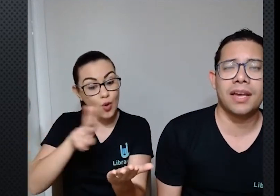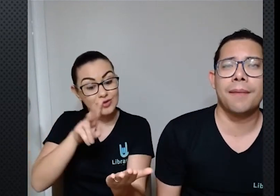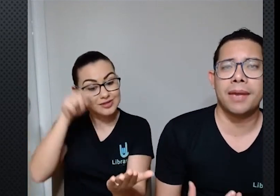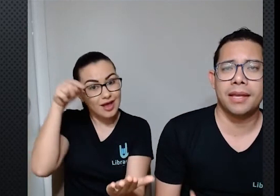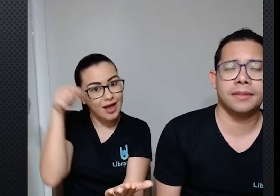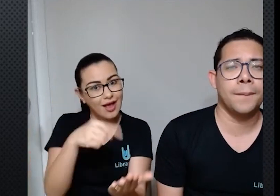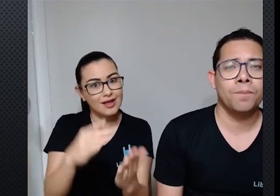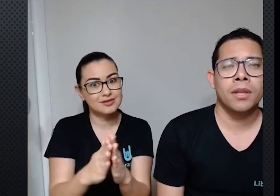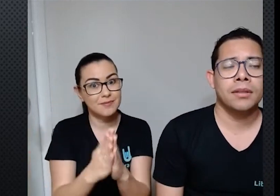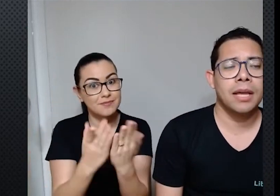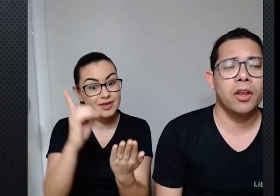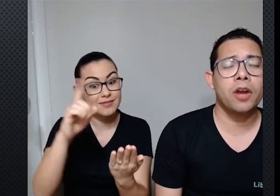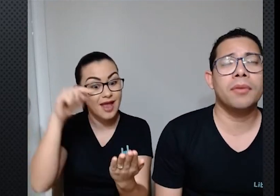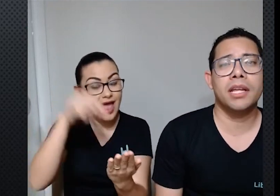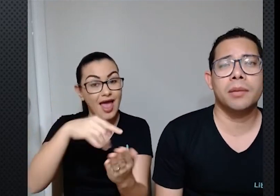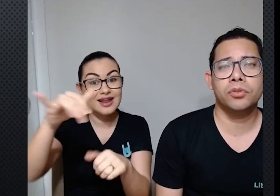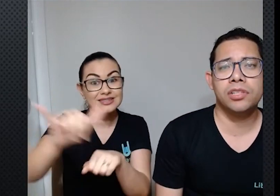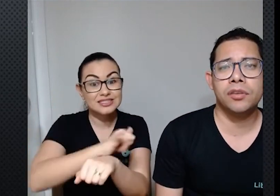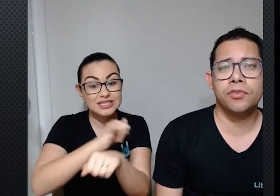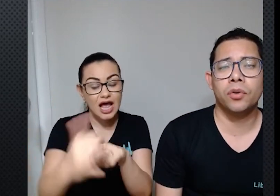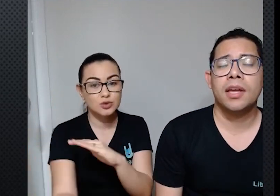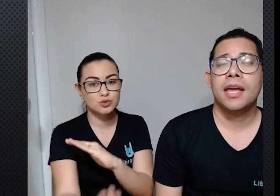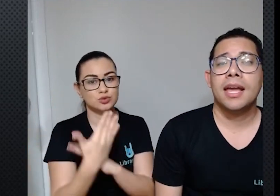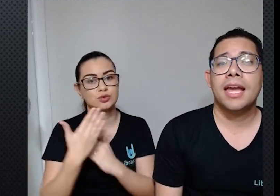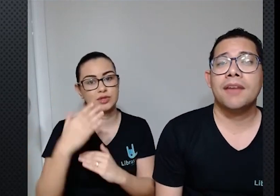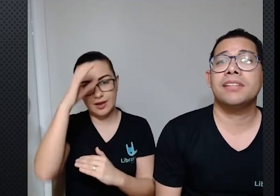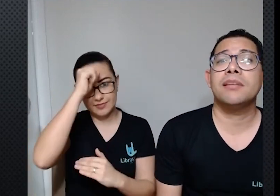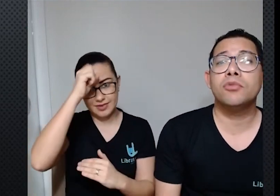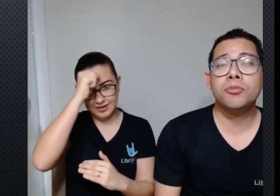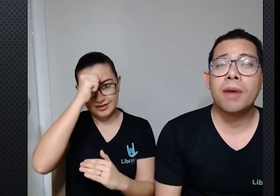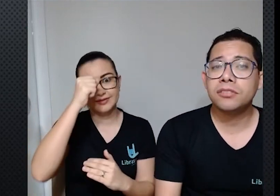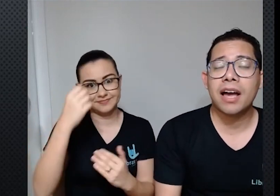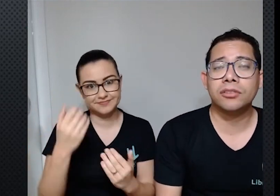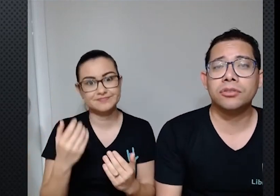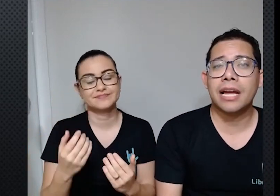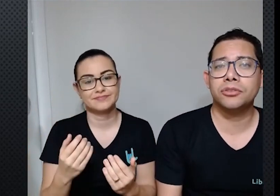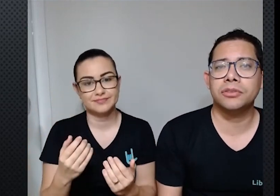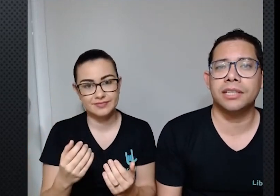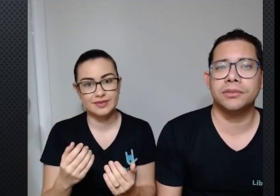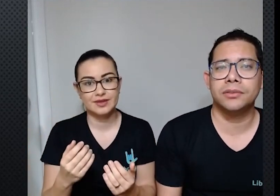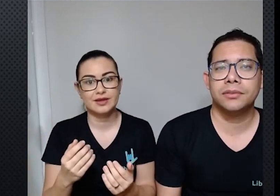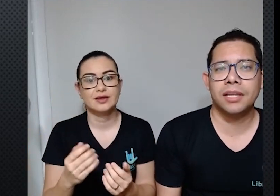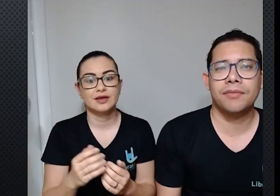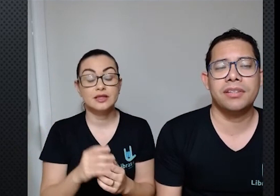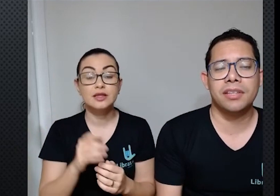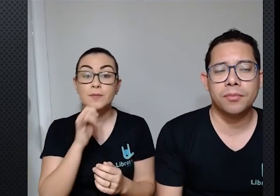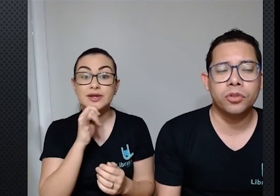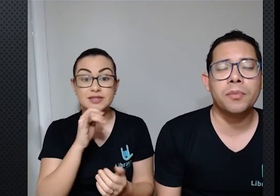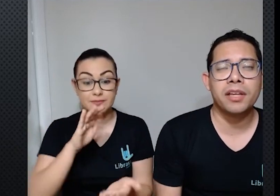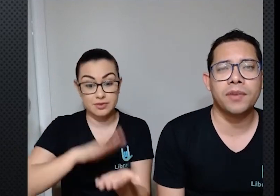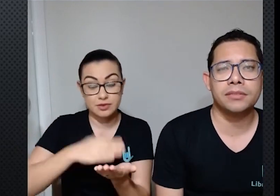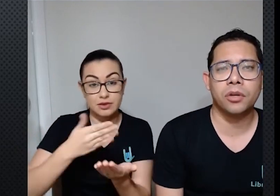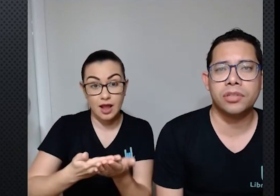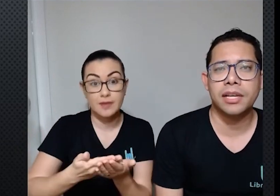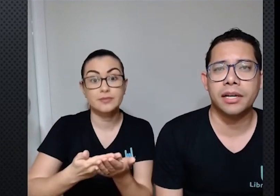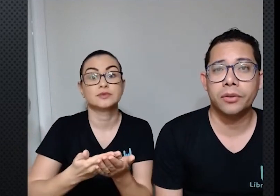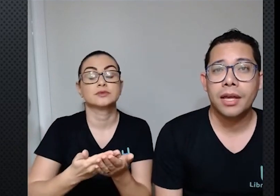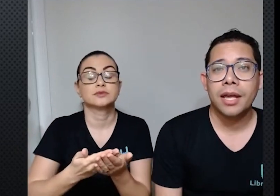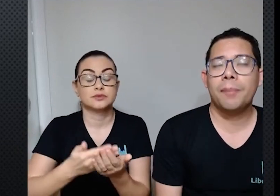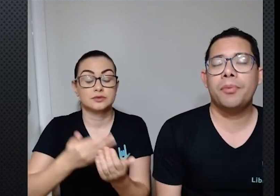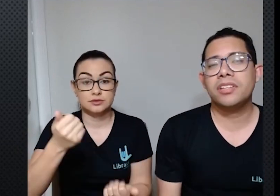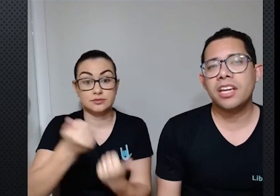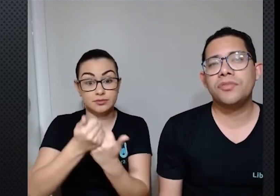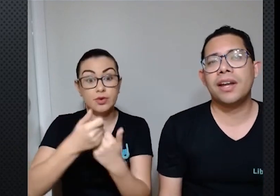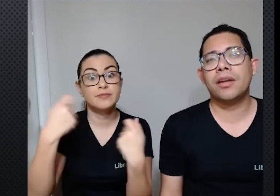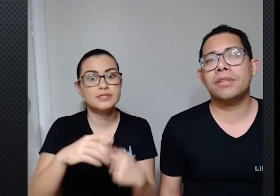essa ferramenta da melhor maneira possível, vai ser muito mais fácil estar ajudando, né? Vai ser muito mais fácil estar auxiliando.